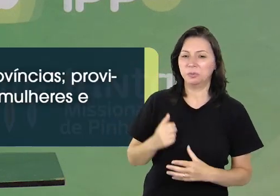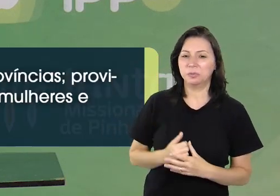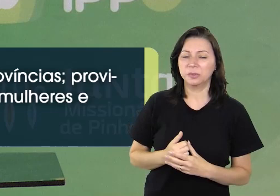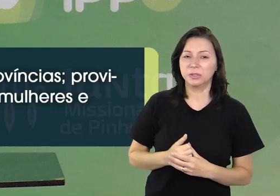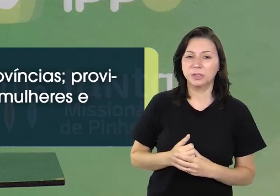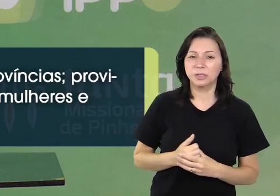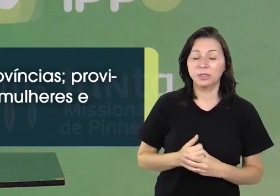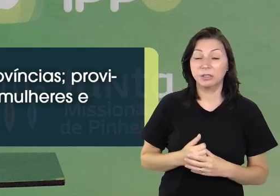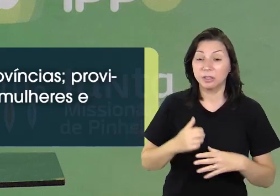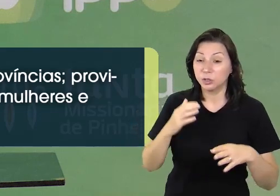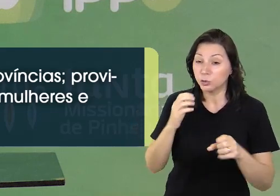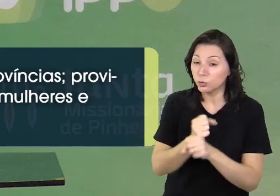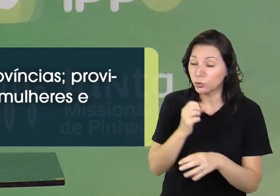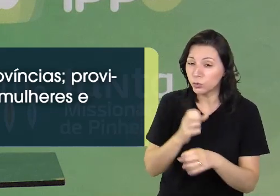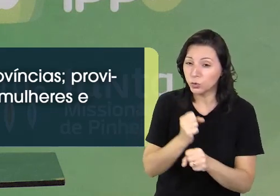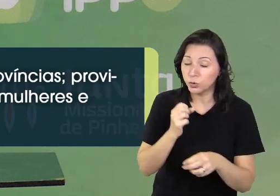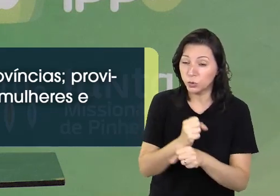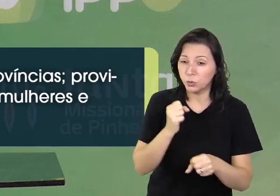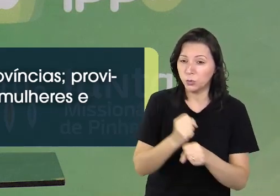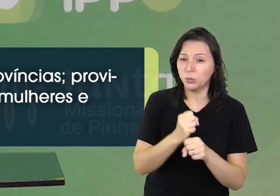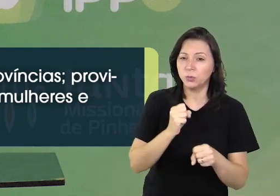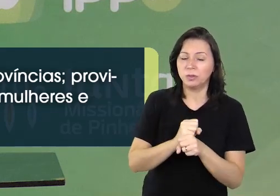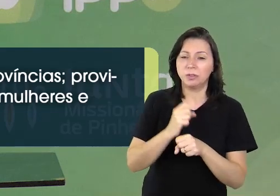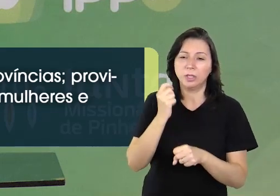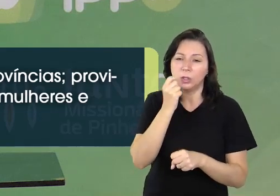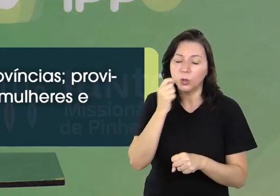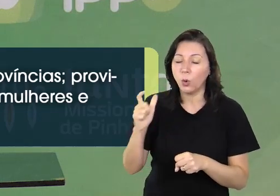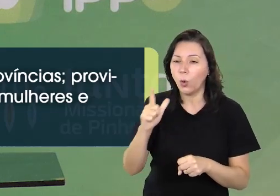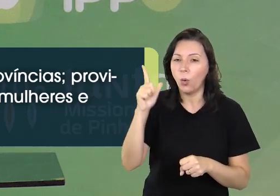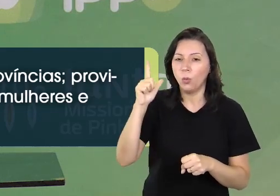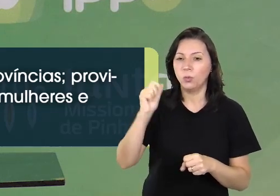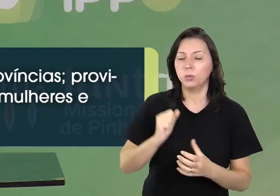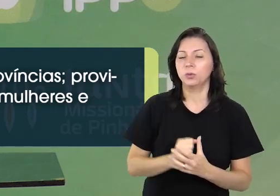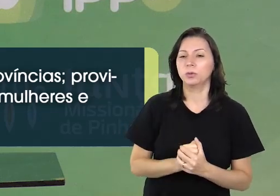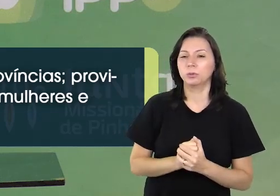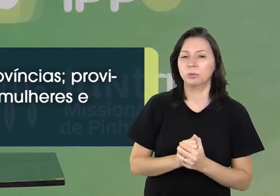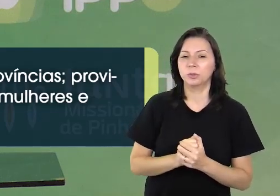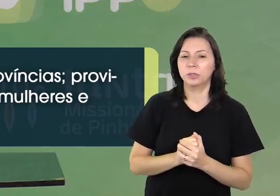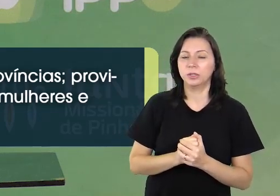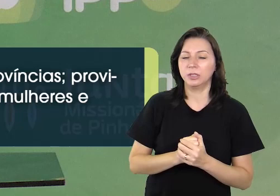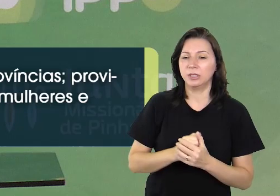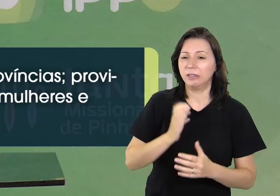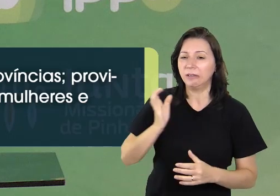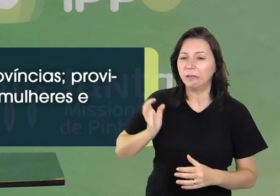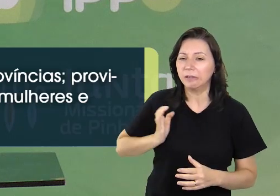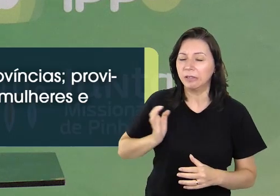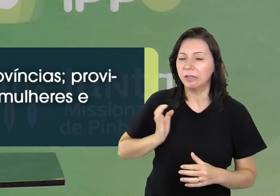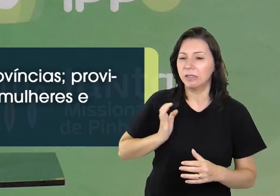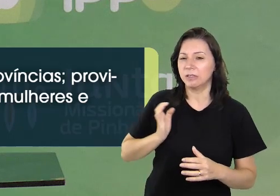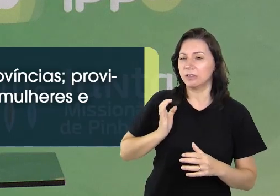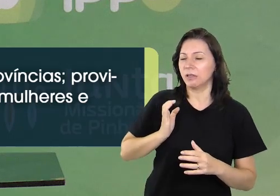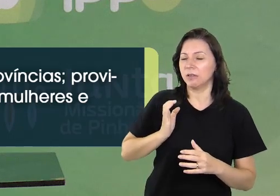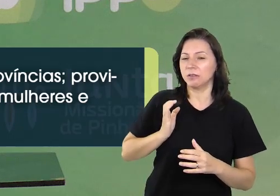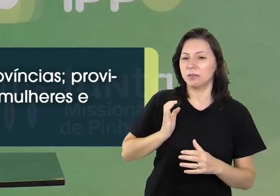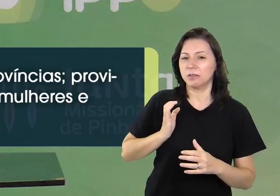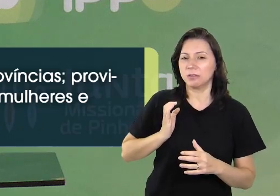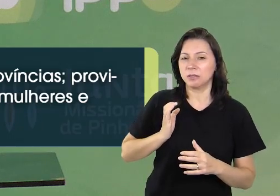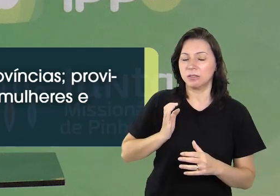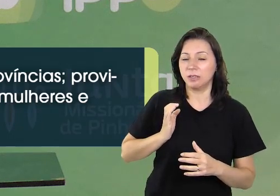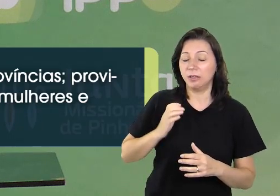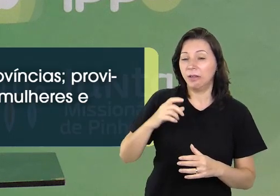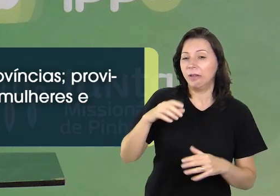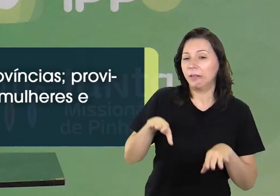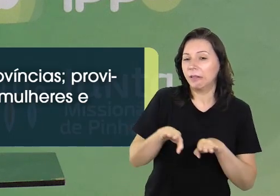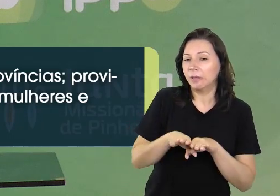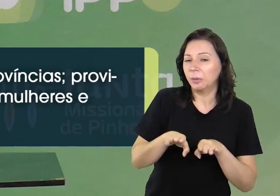a montuei também para mim prata e ouro e tesouros de reis e de províncias províme de cantores